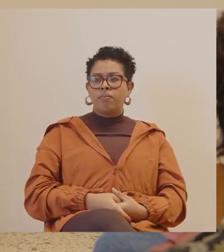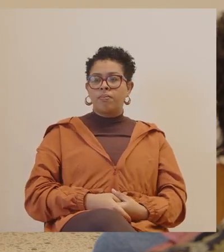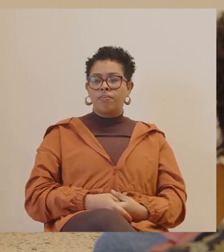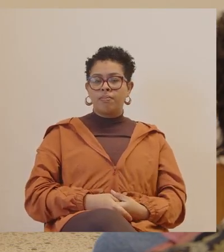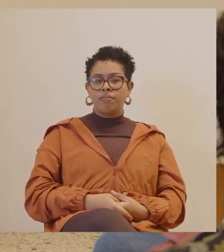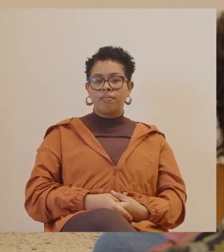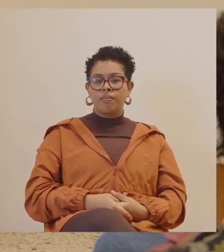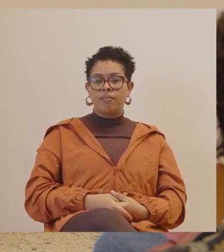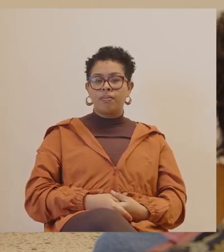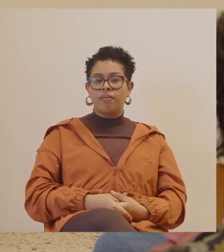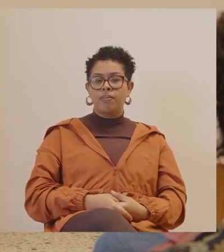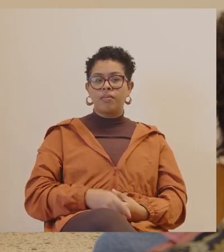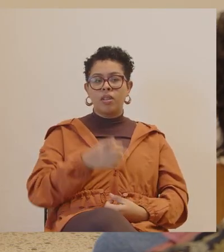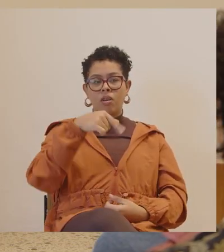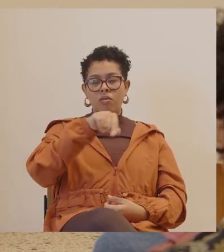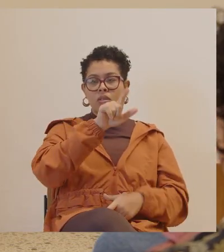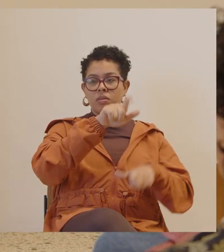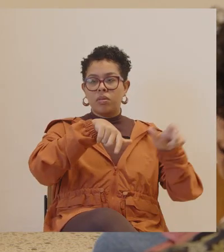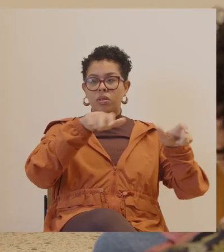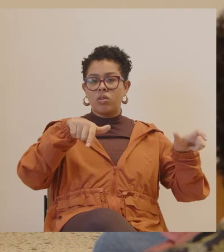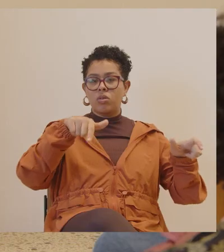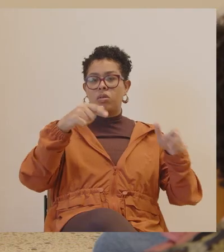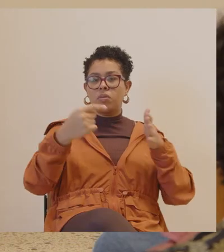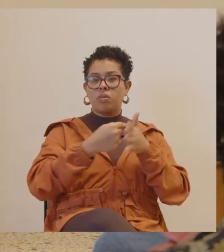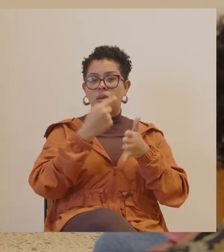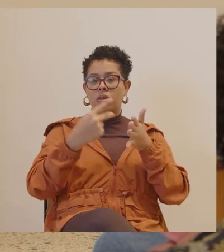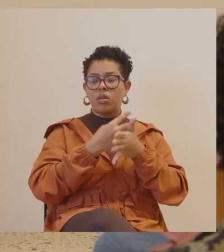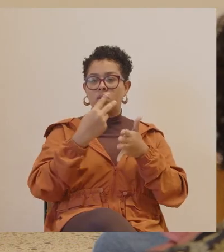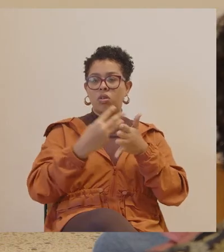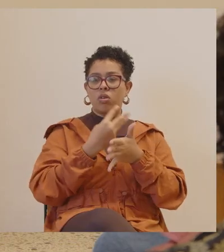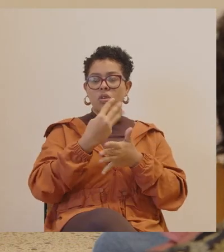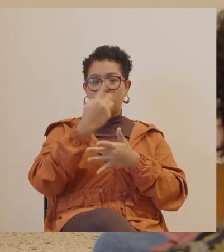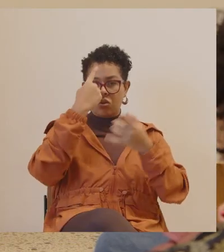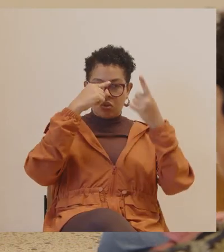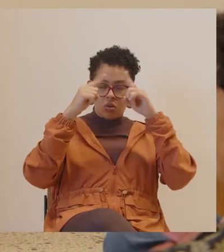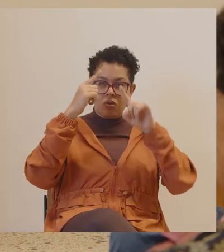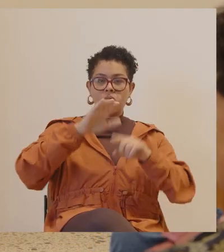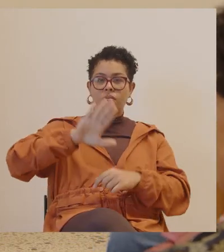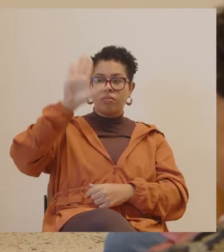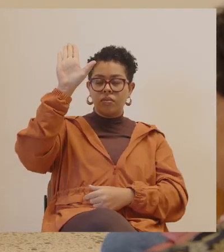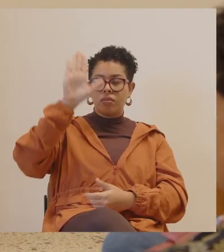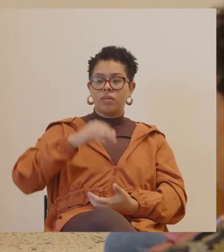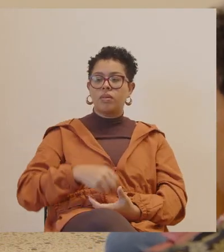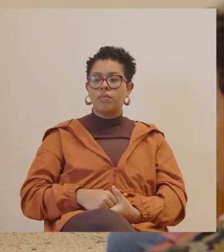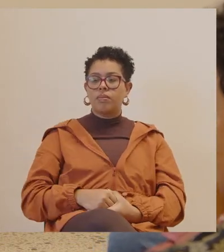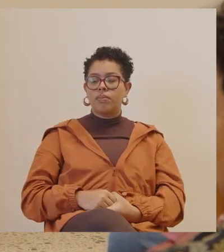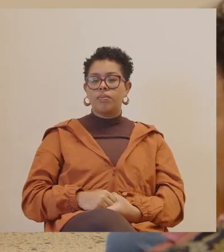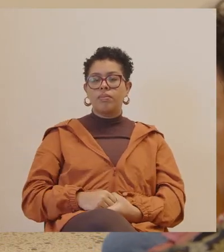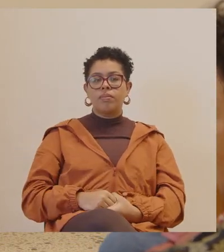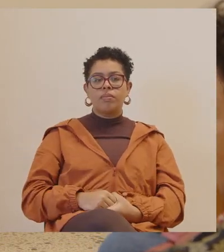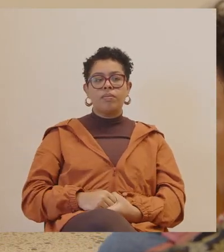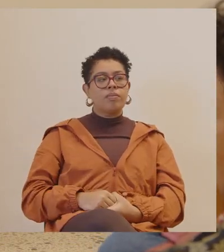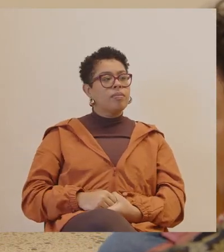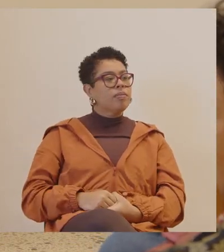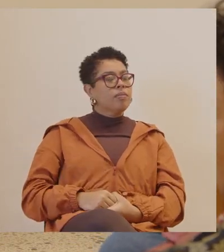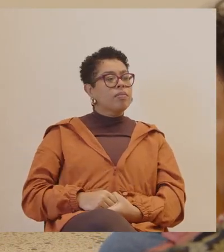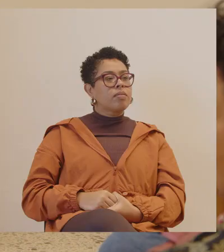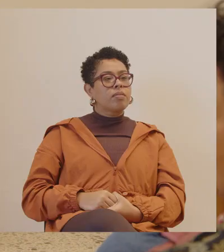Bom, perguntas do público. Quem quiser, levanta a mão que eu passo o microfone. Ah, Rafa tem